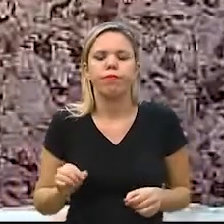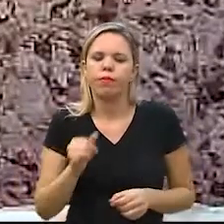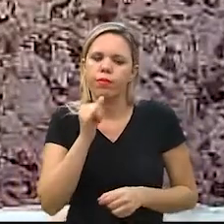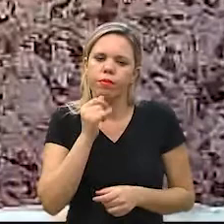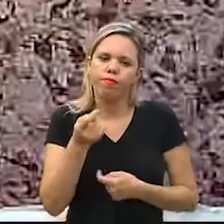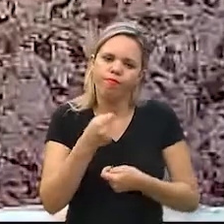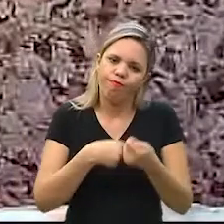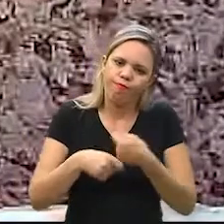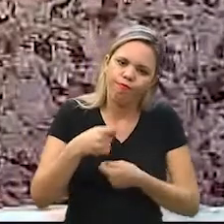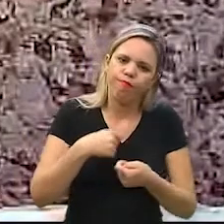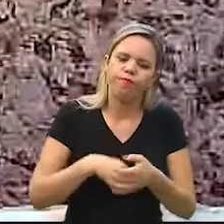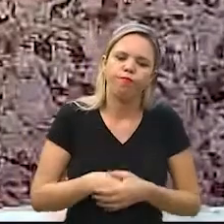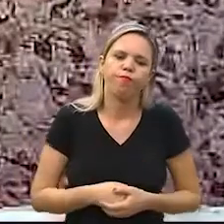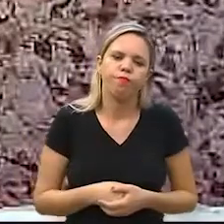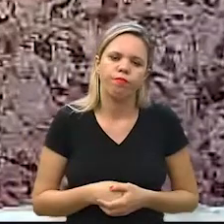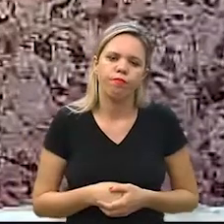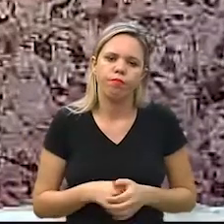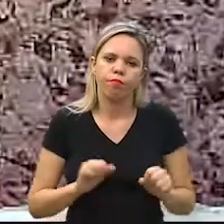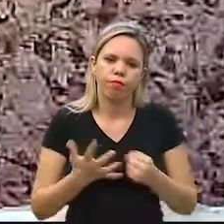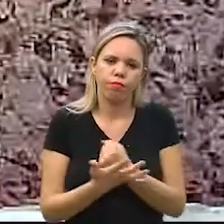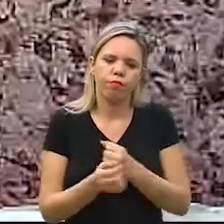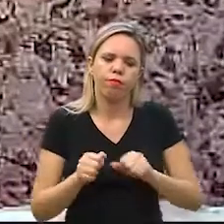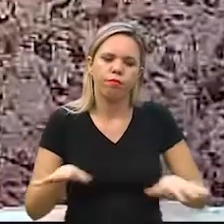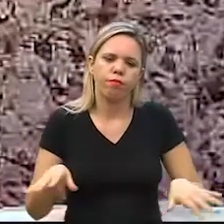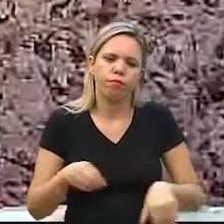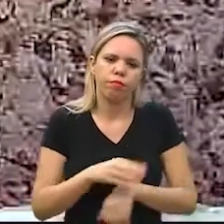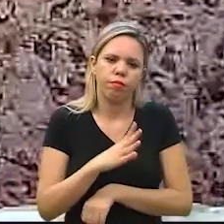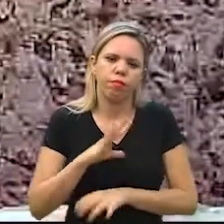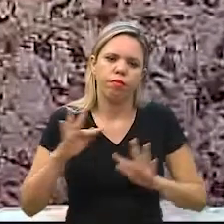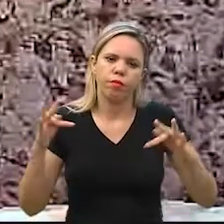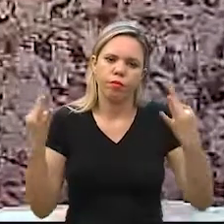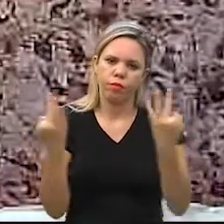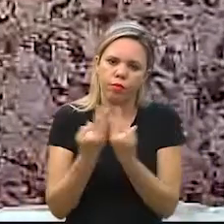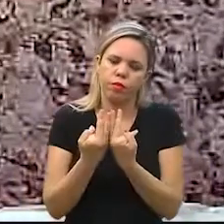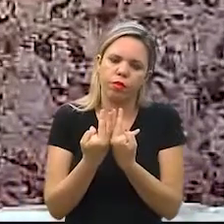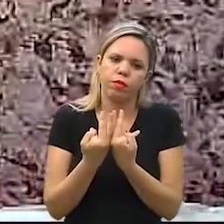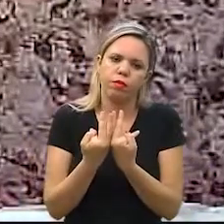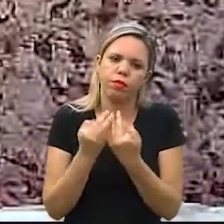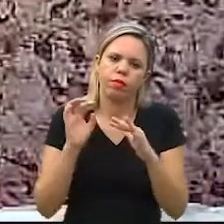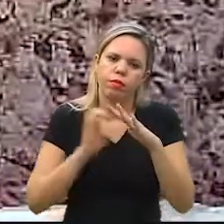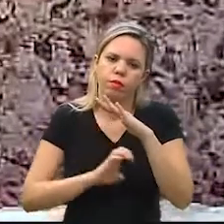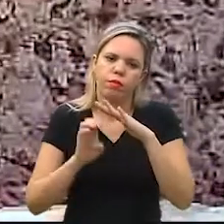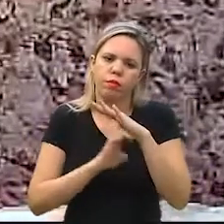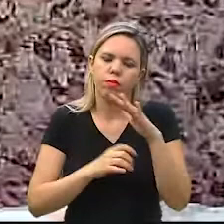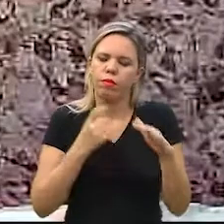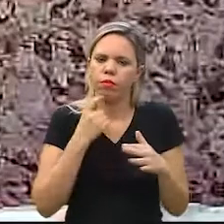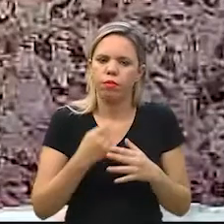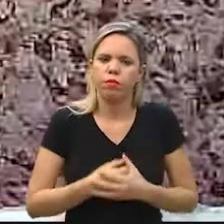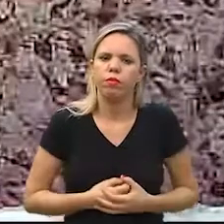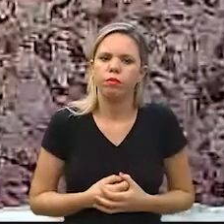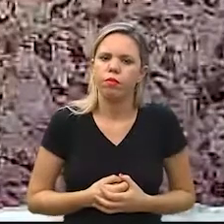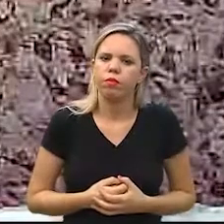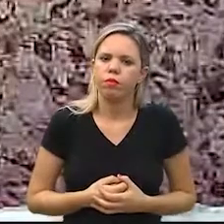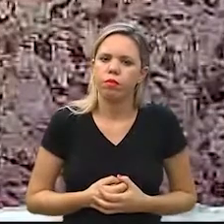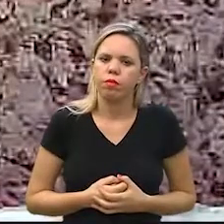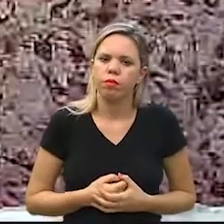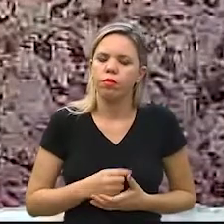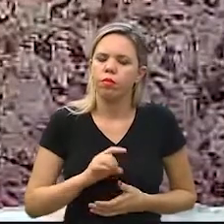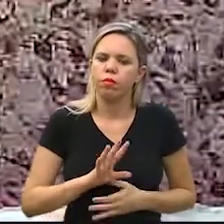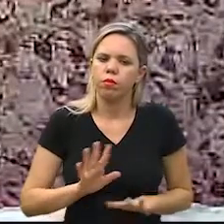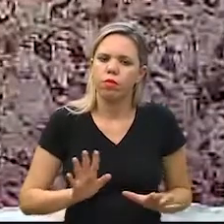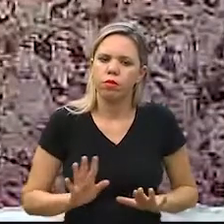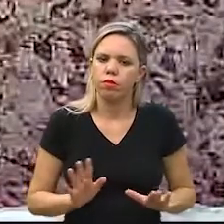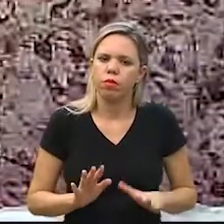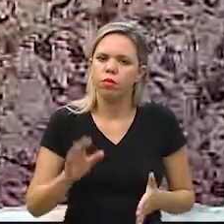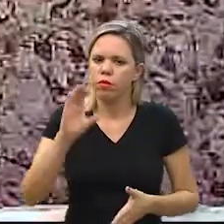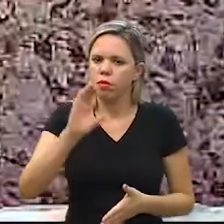efeito econômico da pandemia nas famílias e nas empresas de Campinas. Tá? Não só